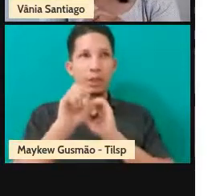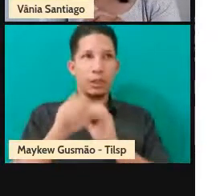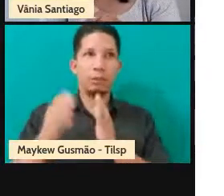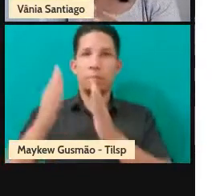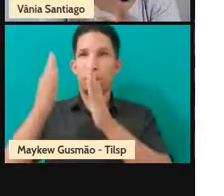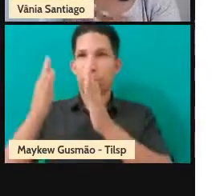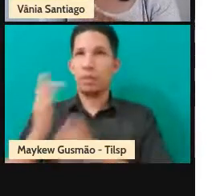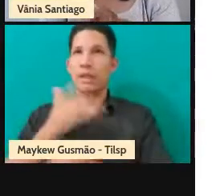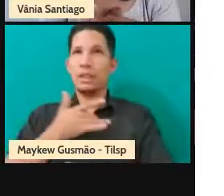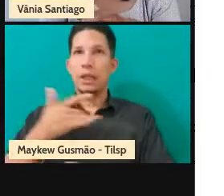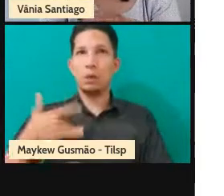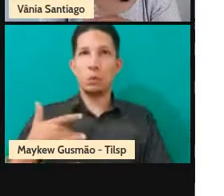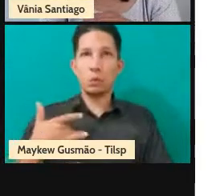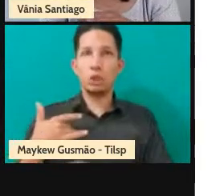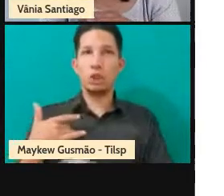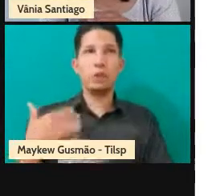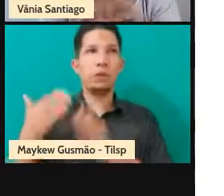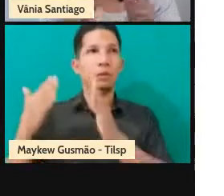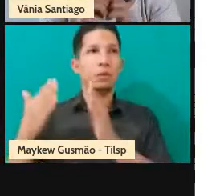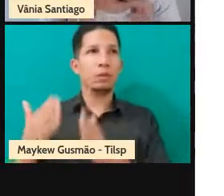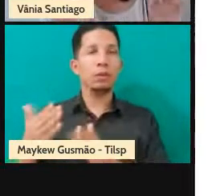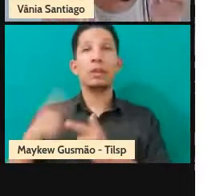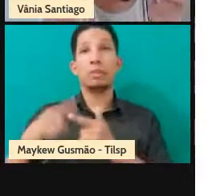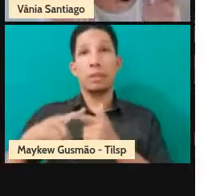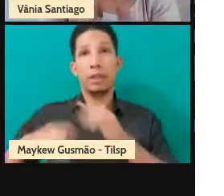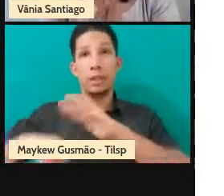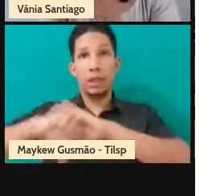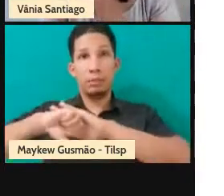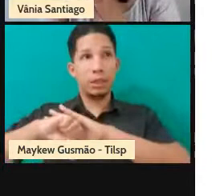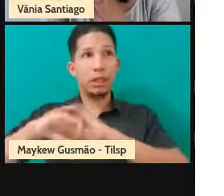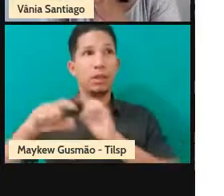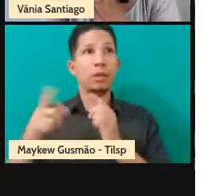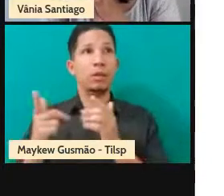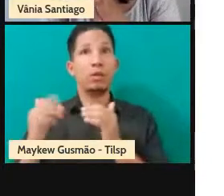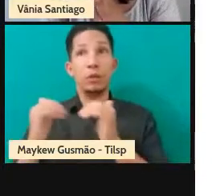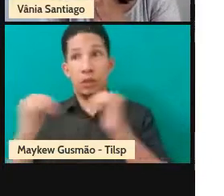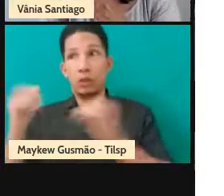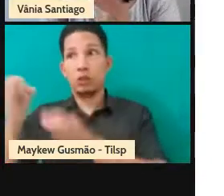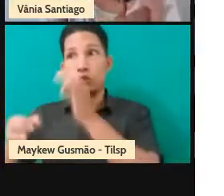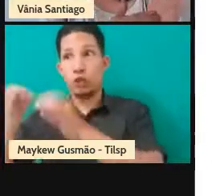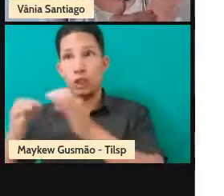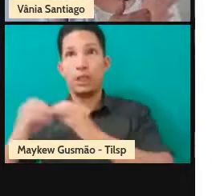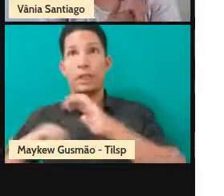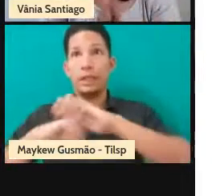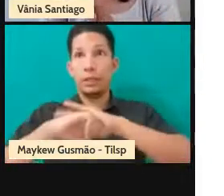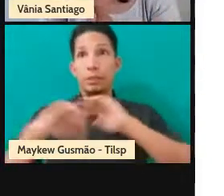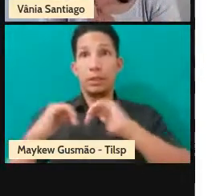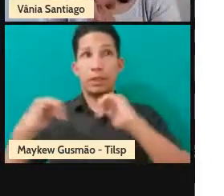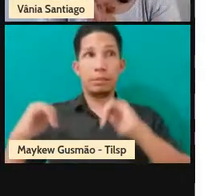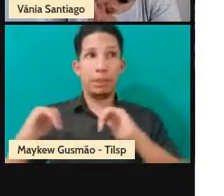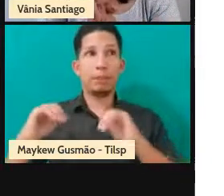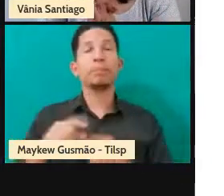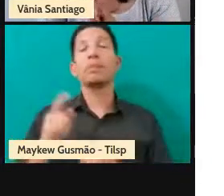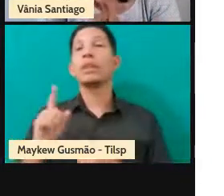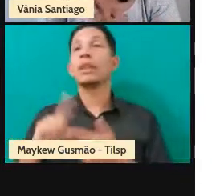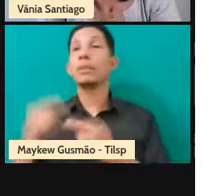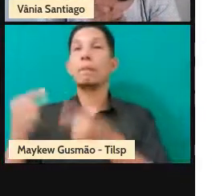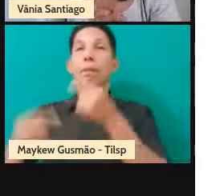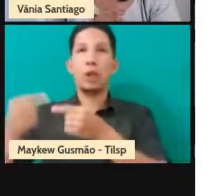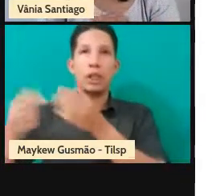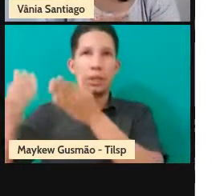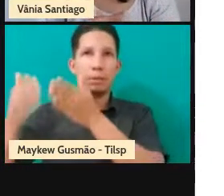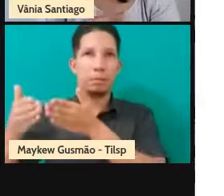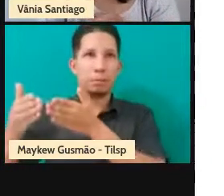da saúde, da esfera criminal, separada da esfera jurídica, da esfera política,